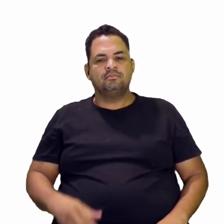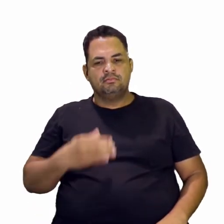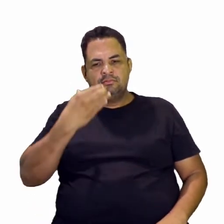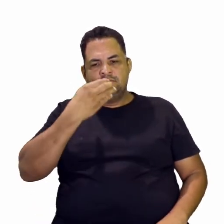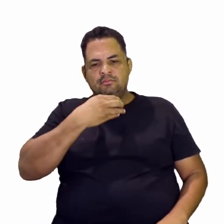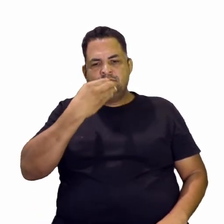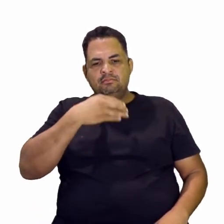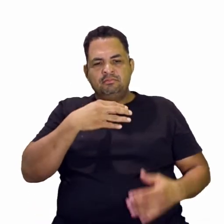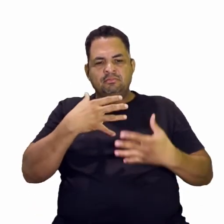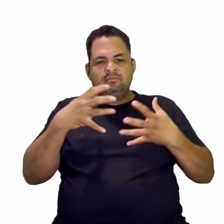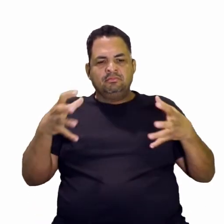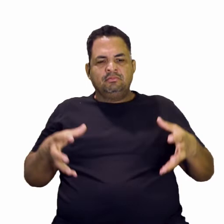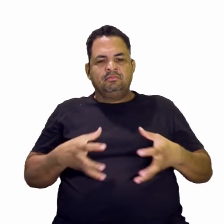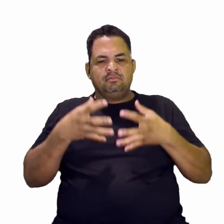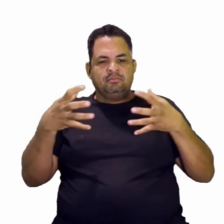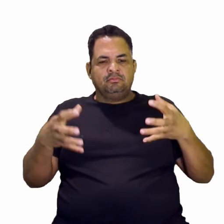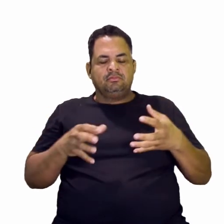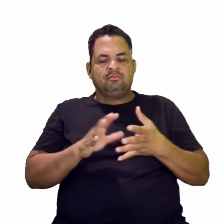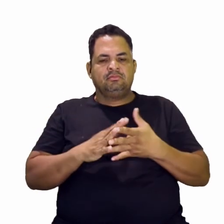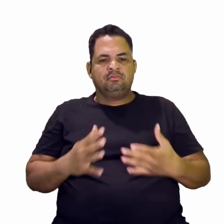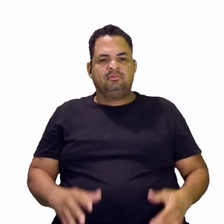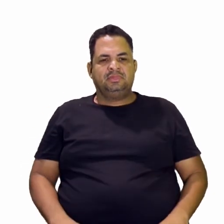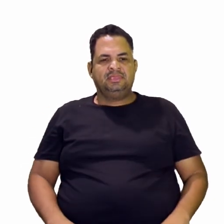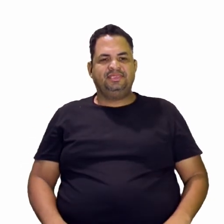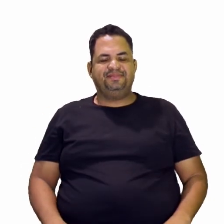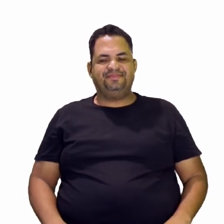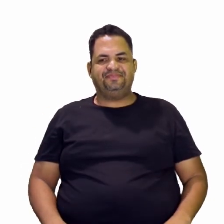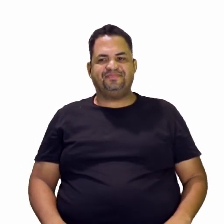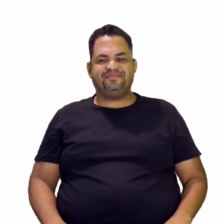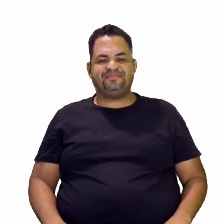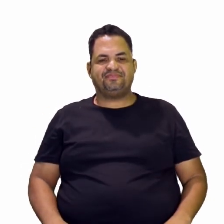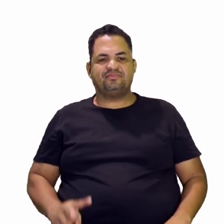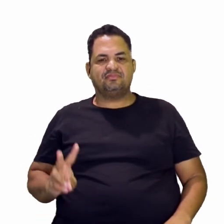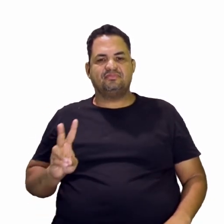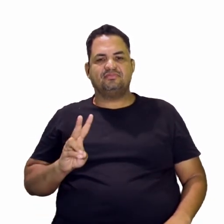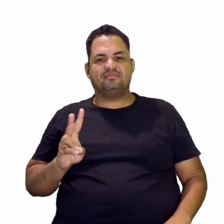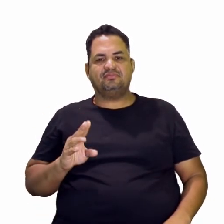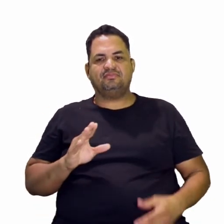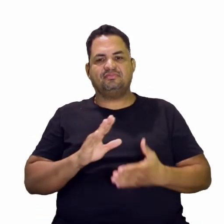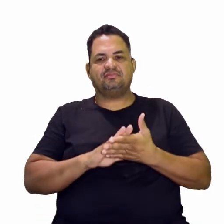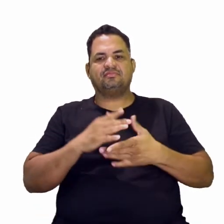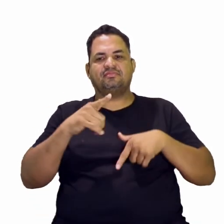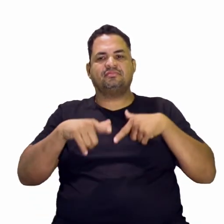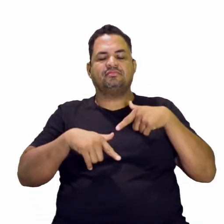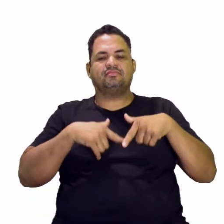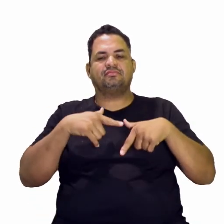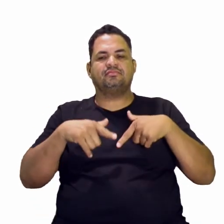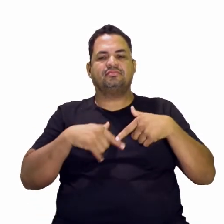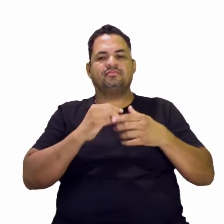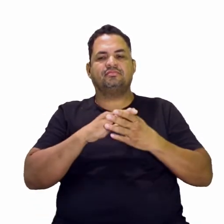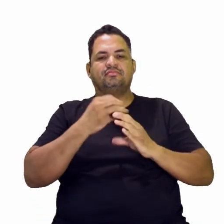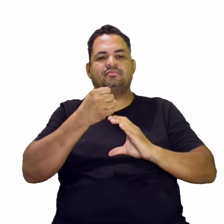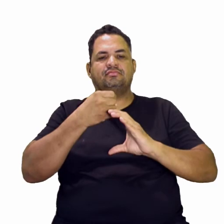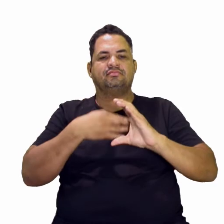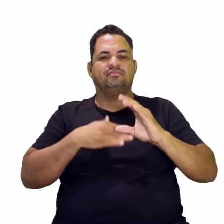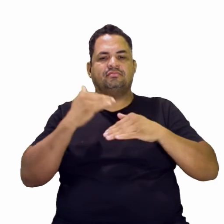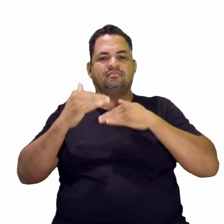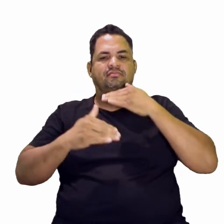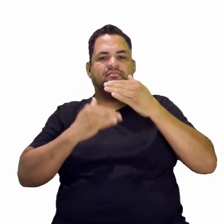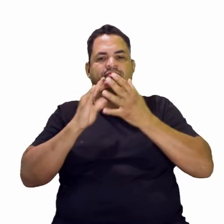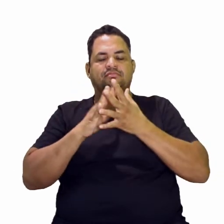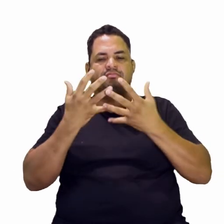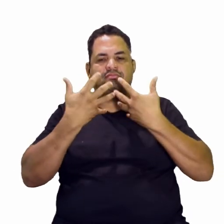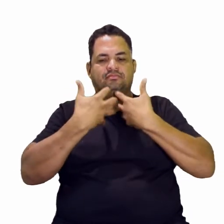fruta, verdura e legume nessa comida, tá bom? As vitaminas desempenham diversas funções no desenvolvimento